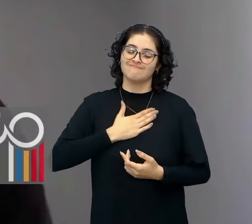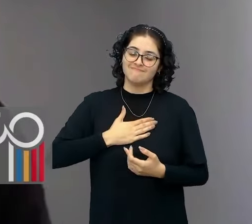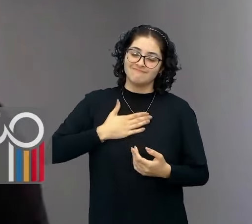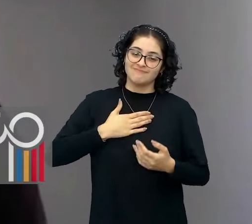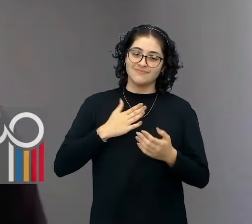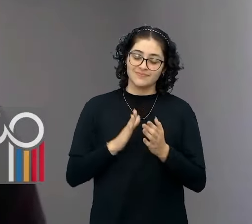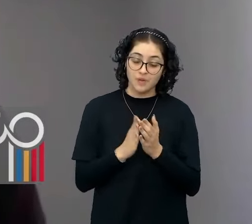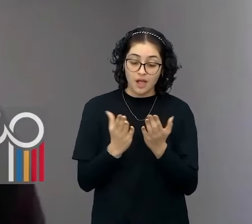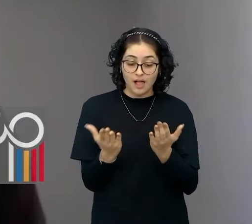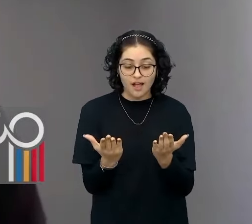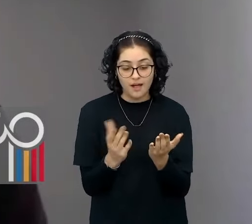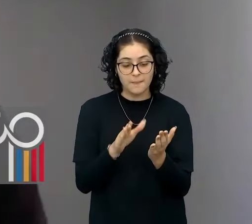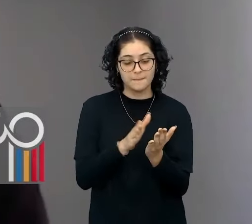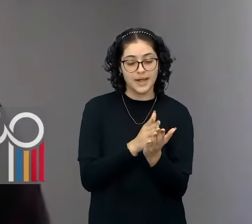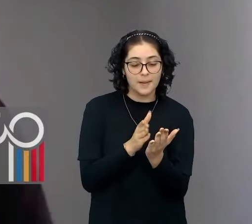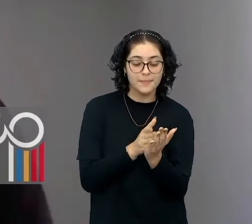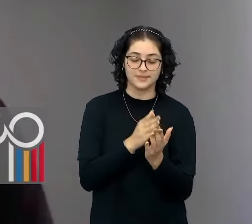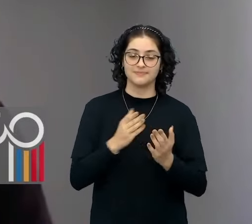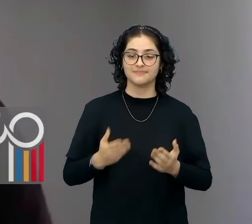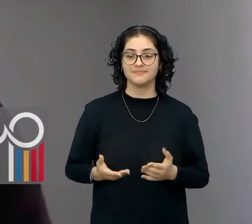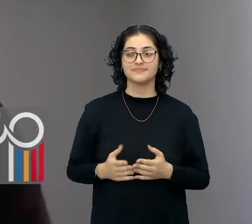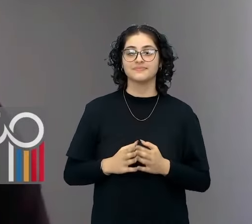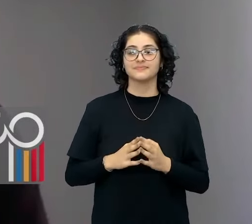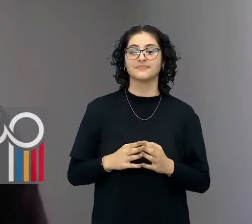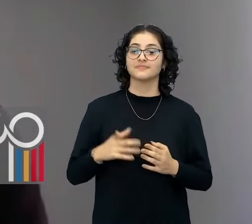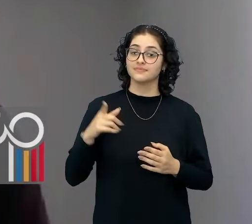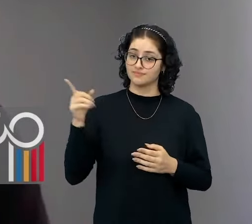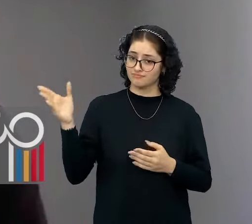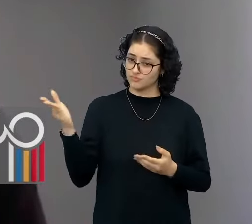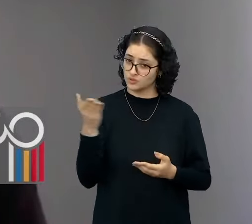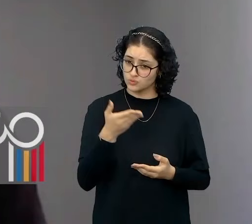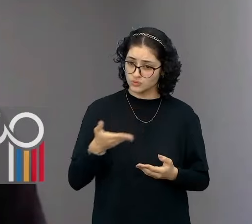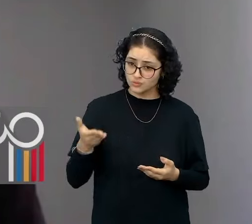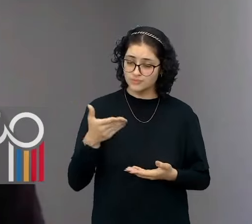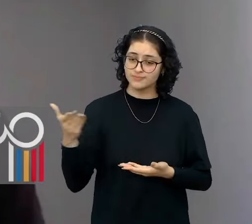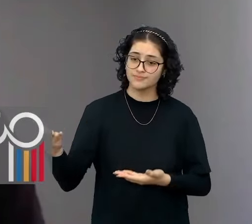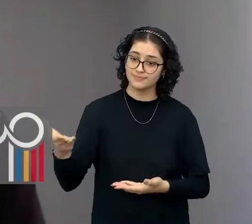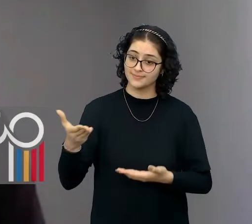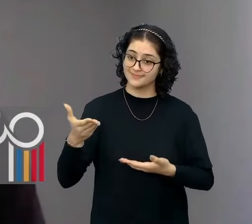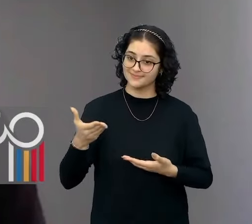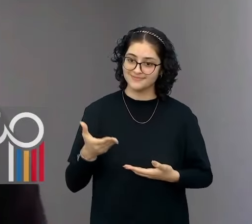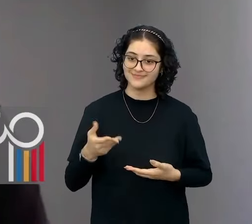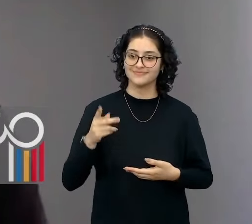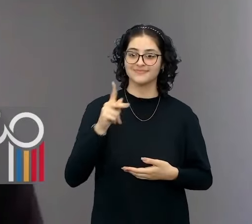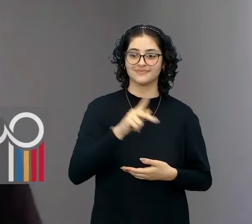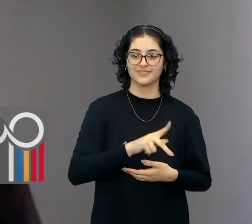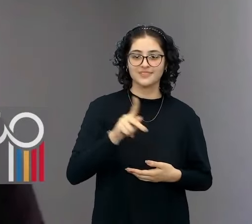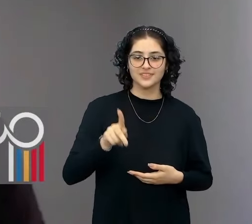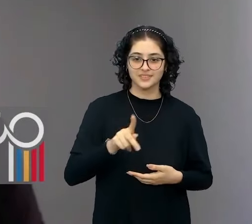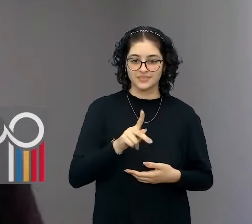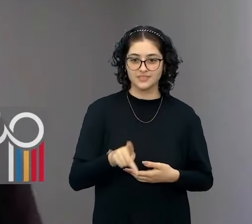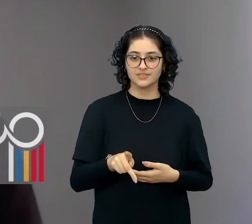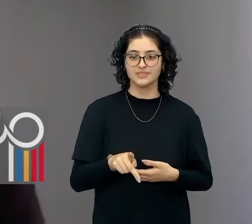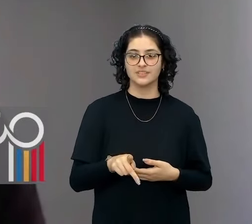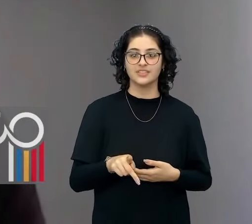de manusear o papel, tá bom? Então, sejam todos bem-vindos, os professores,